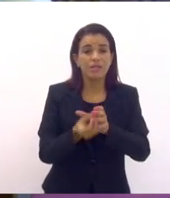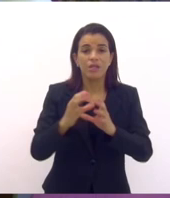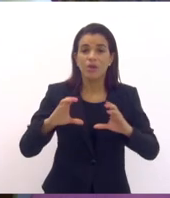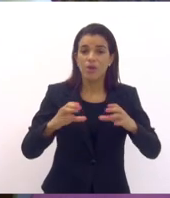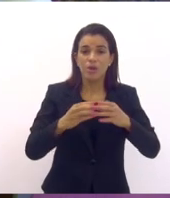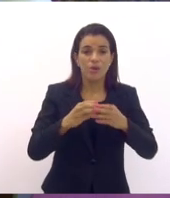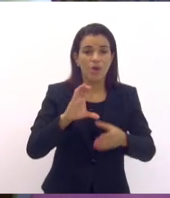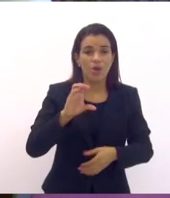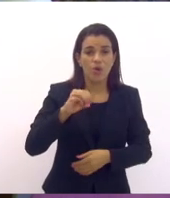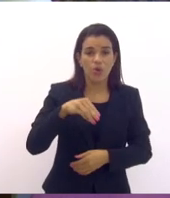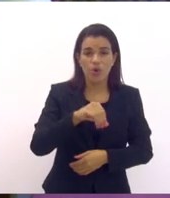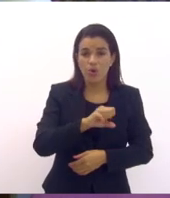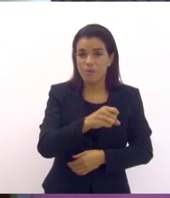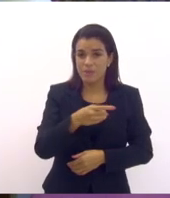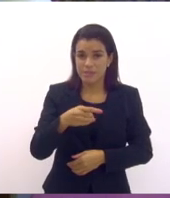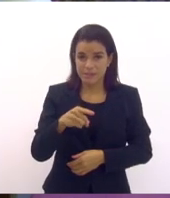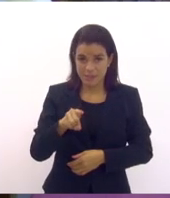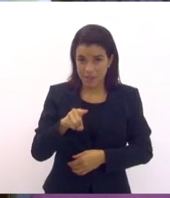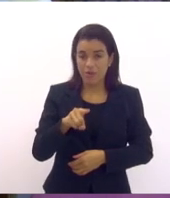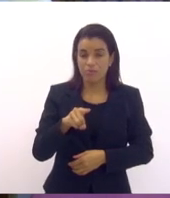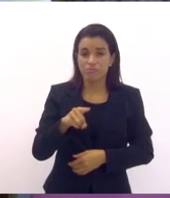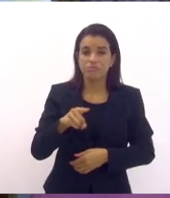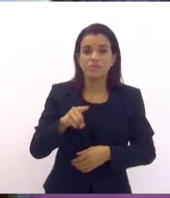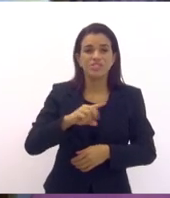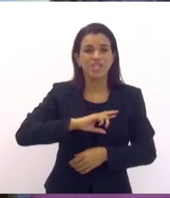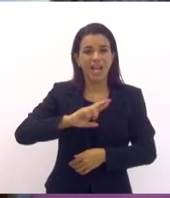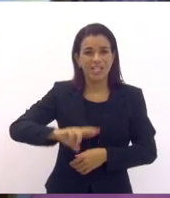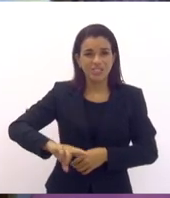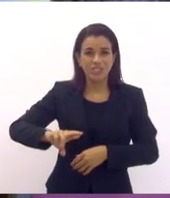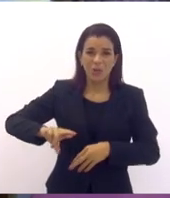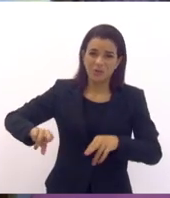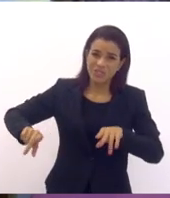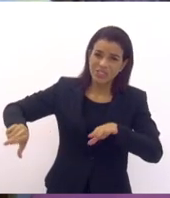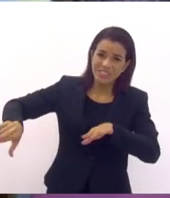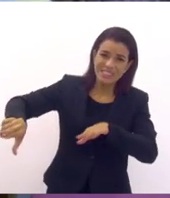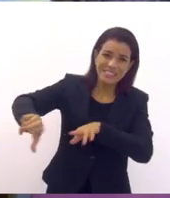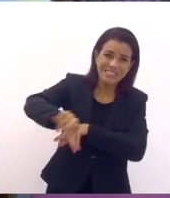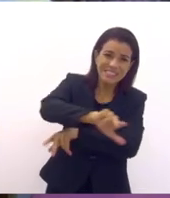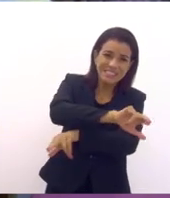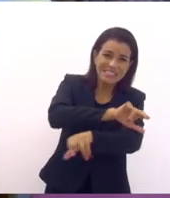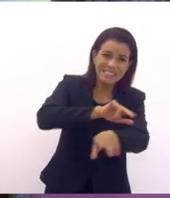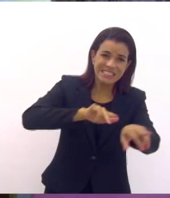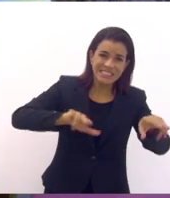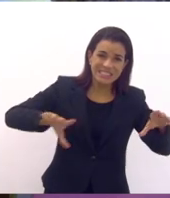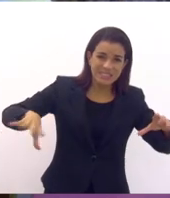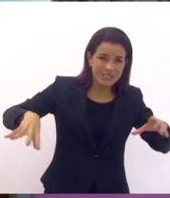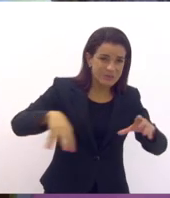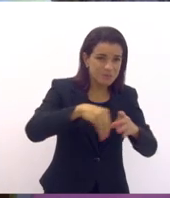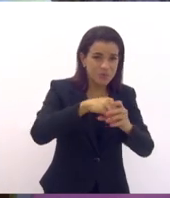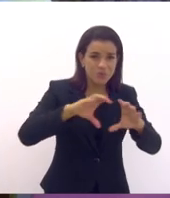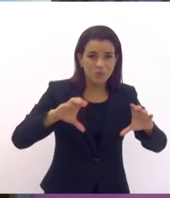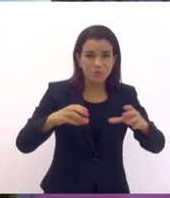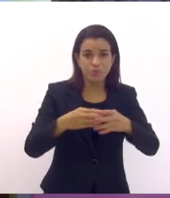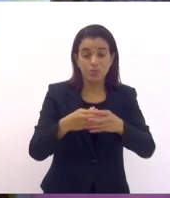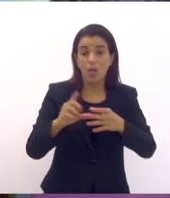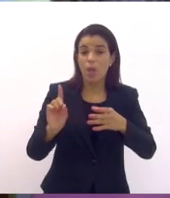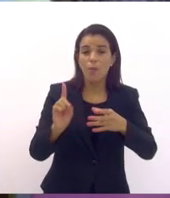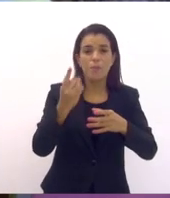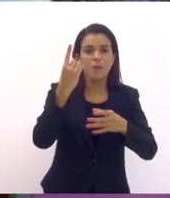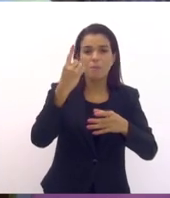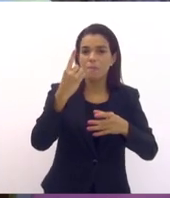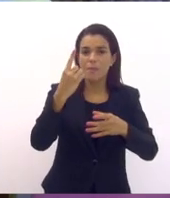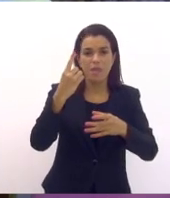para 3 anos uma comissão interreligiosa Então dentro do nosso conhecimento é o primeiro Cardeal